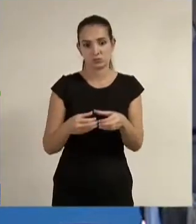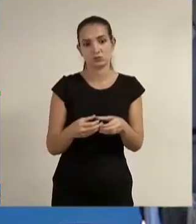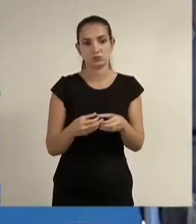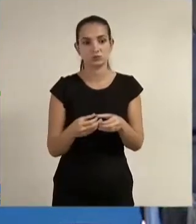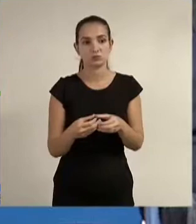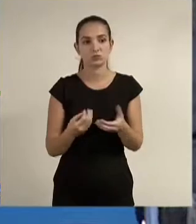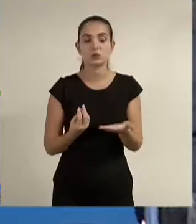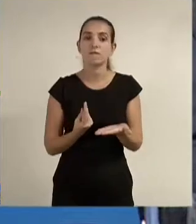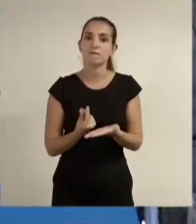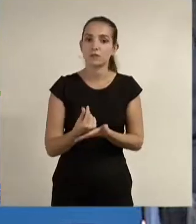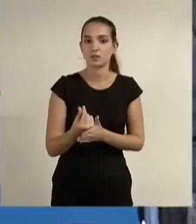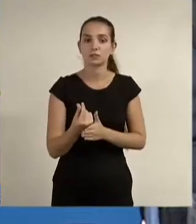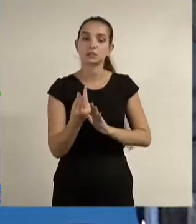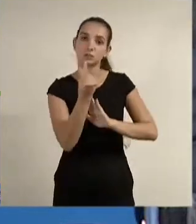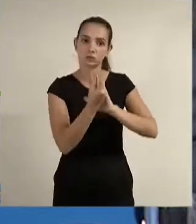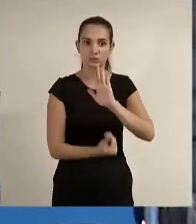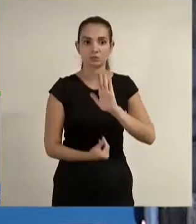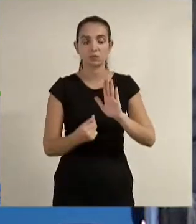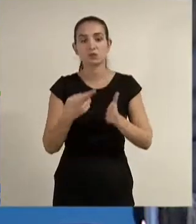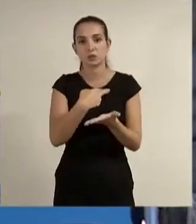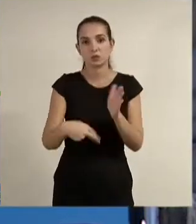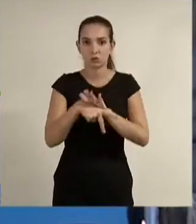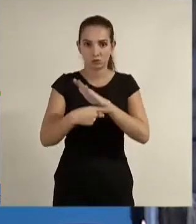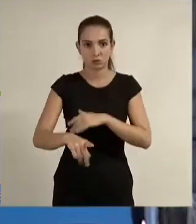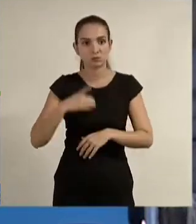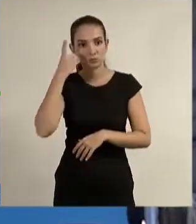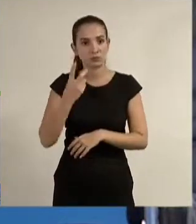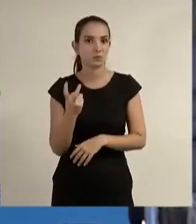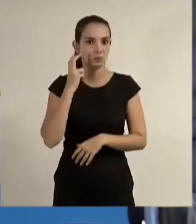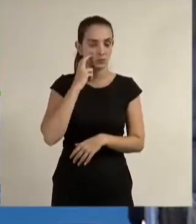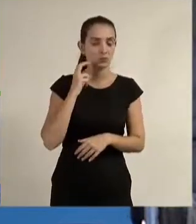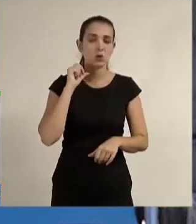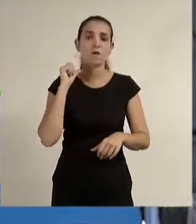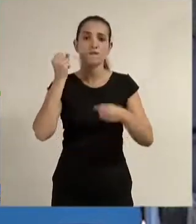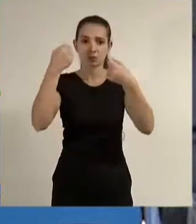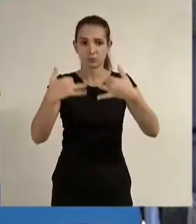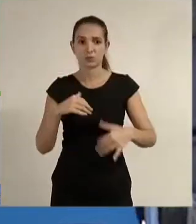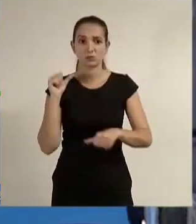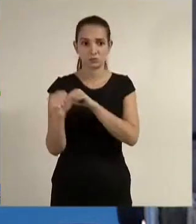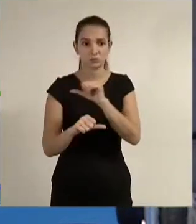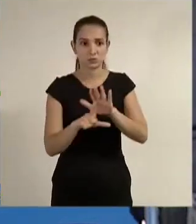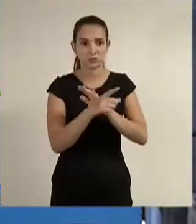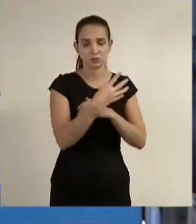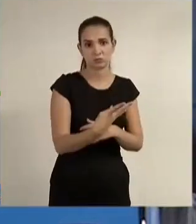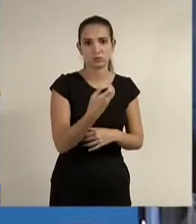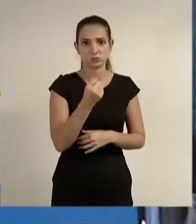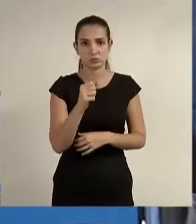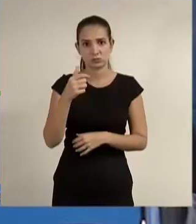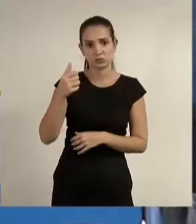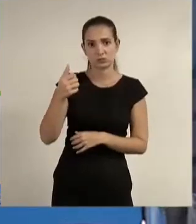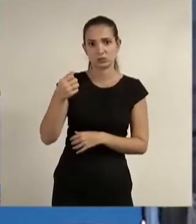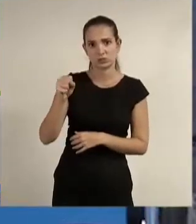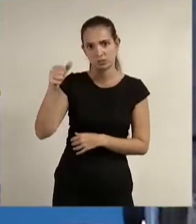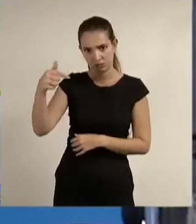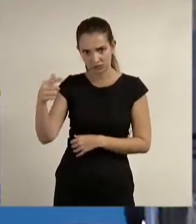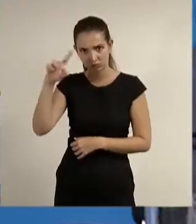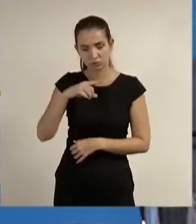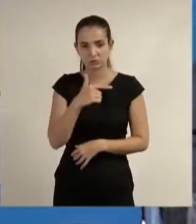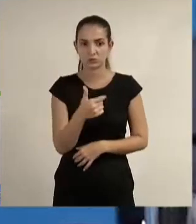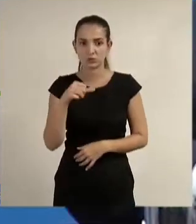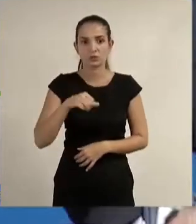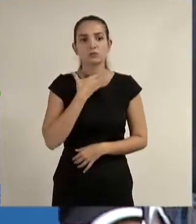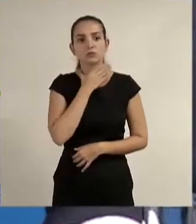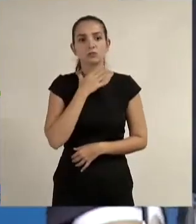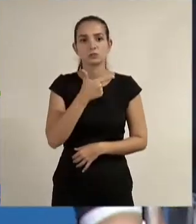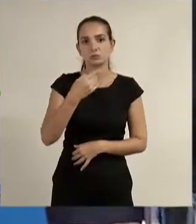Orçamento. Relator deputado Márcio Fernandes. Dispõe sobre a alteração da Lei 4.987, de 29 de